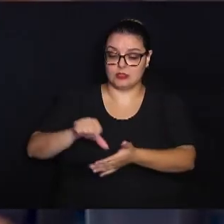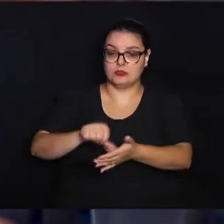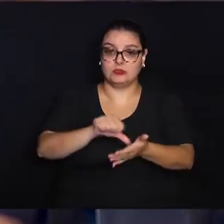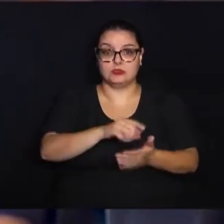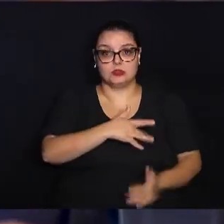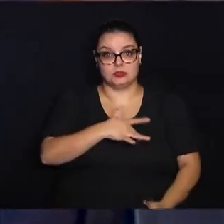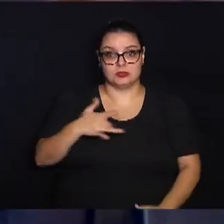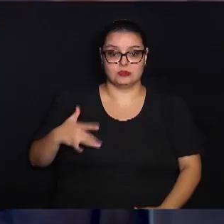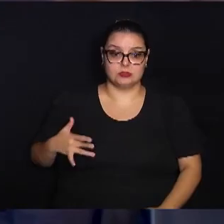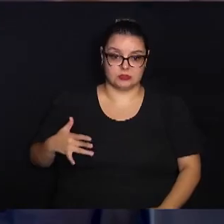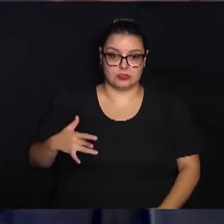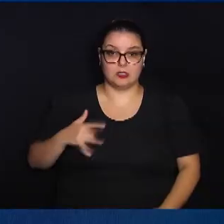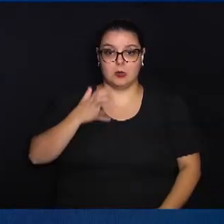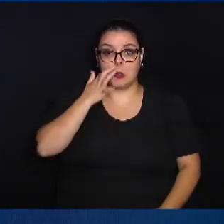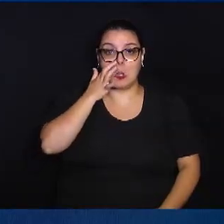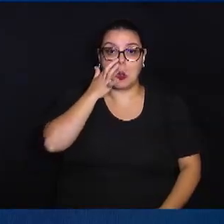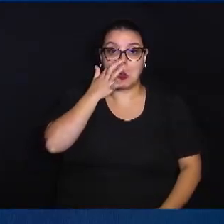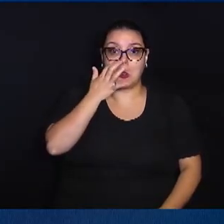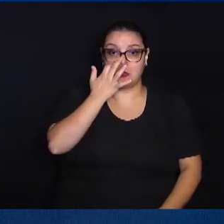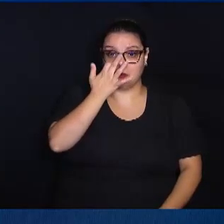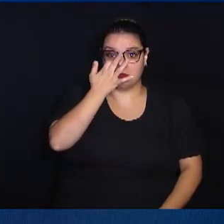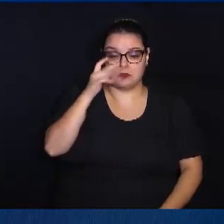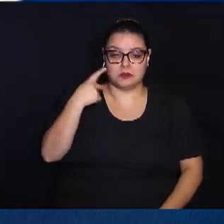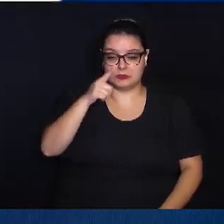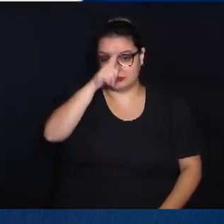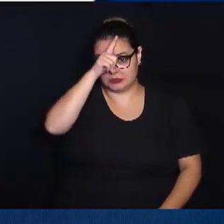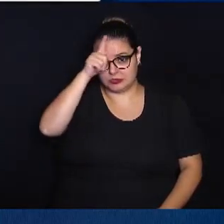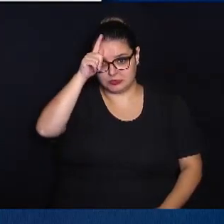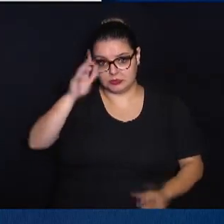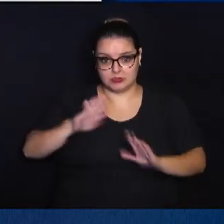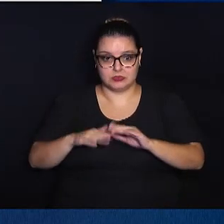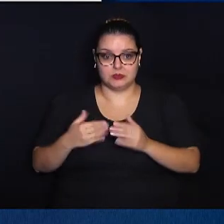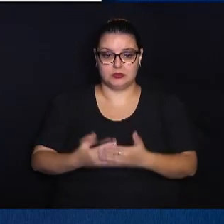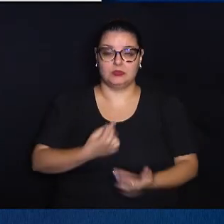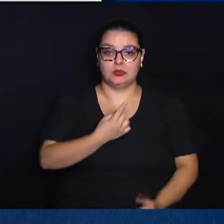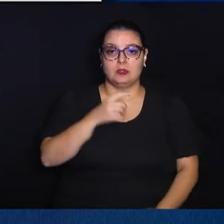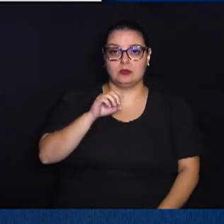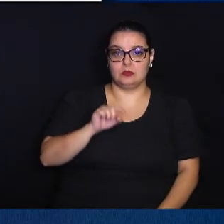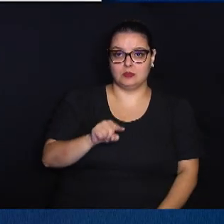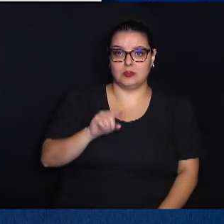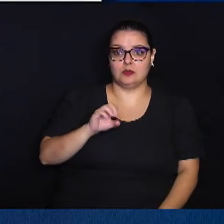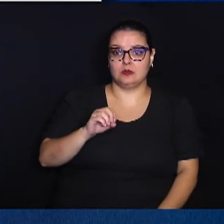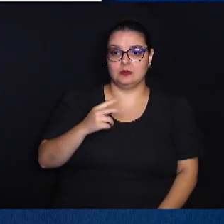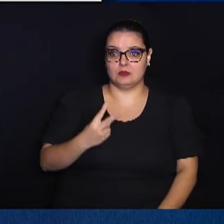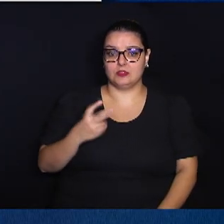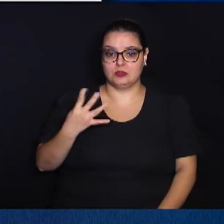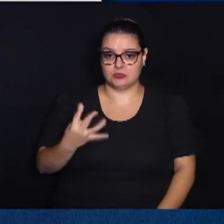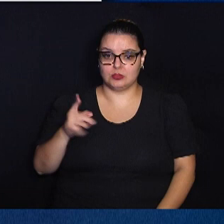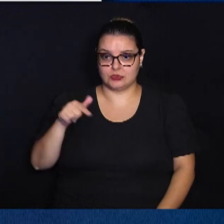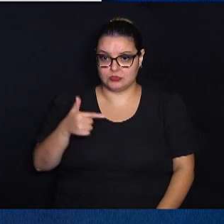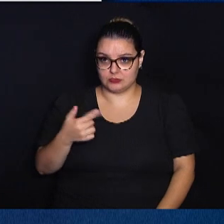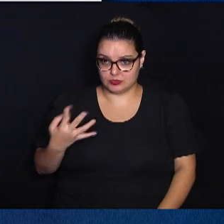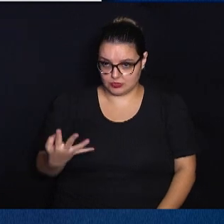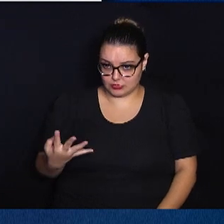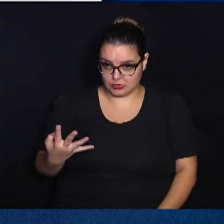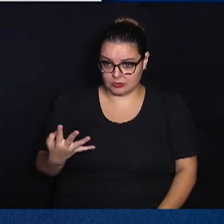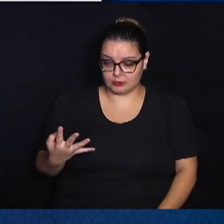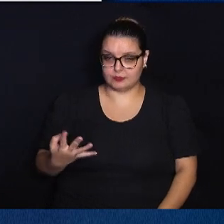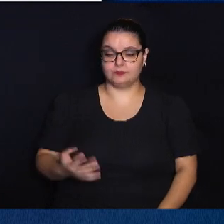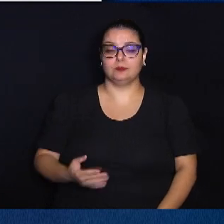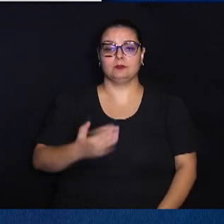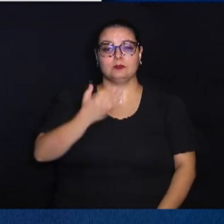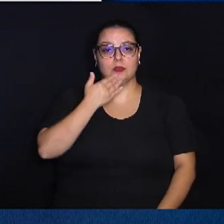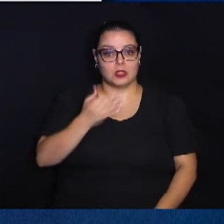cidade, o vereador Gustavo Peta, por meio do requerimento número 1024 de 2024, solicita ao Poder